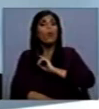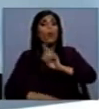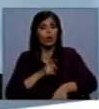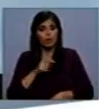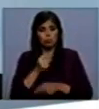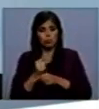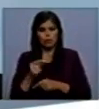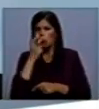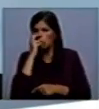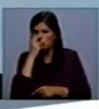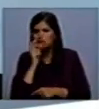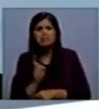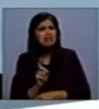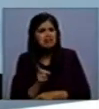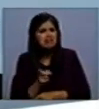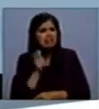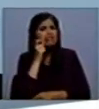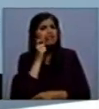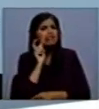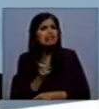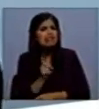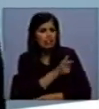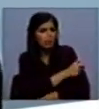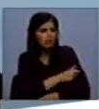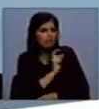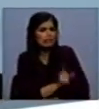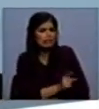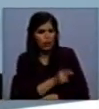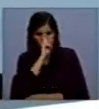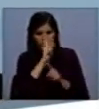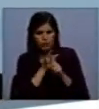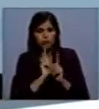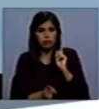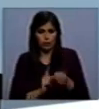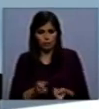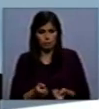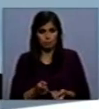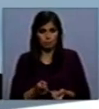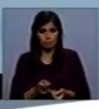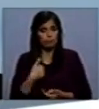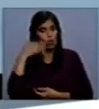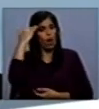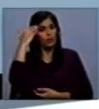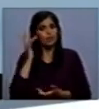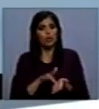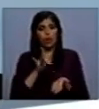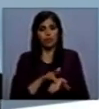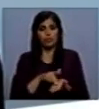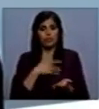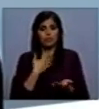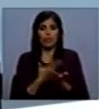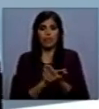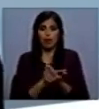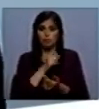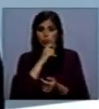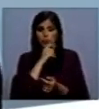curiosos para saber afinal que seguro é essa dos deputados que aquilo com a emissão que eu estranho não é portanto acho que é um livro que nos permite esse tipo de